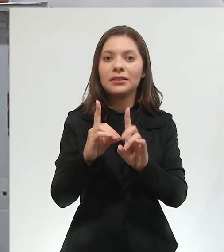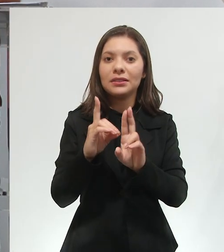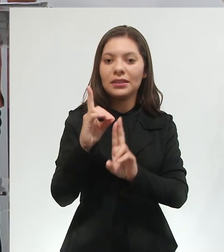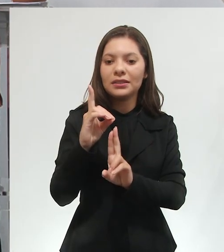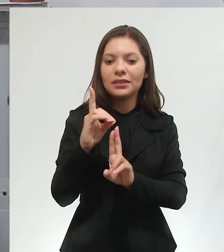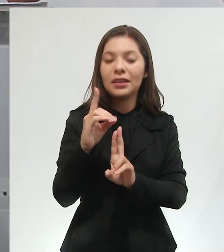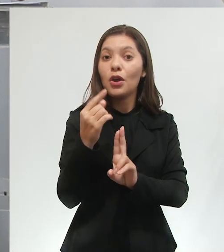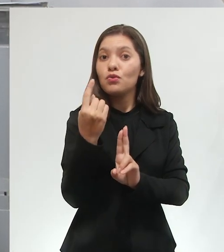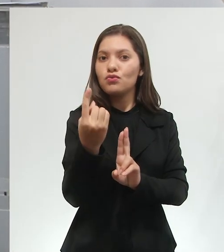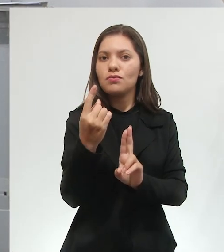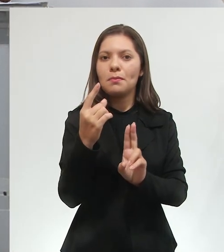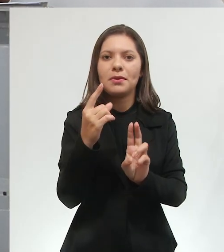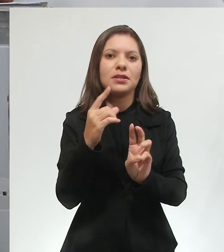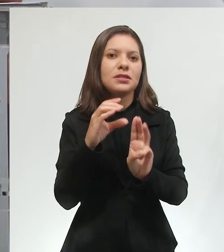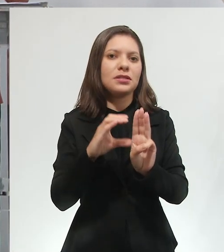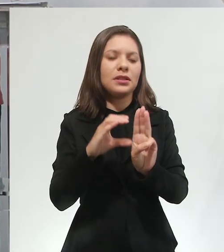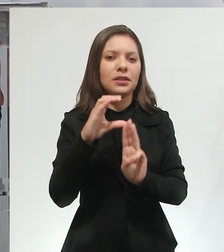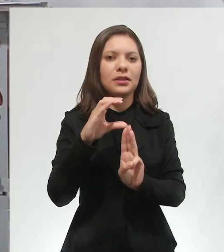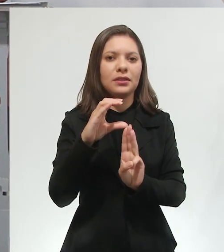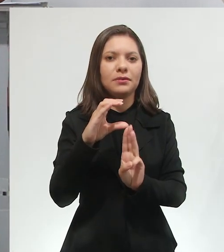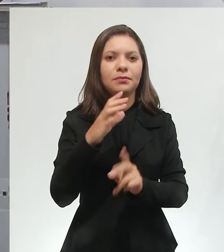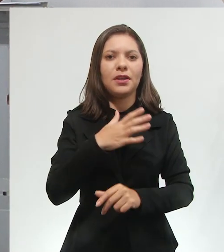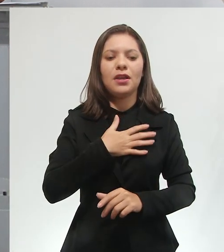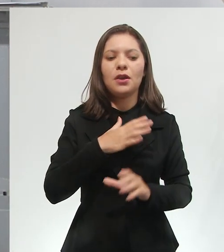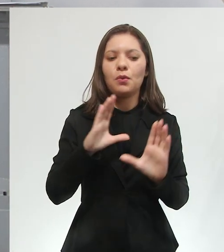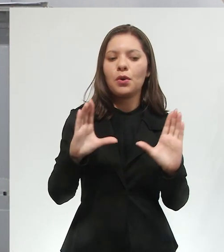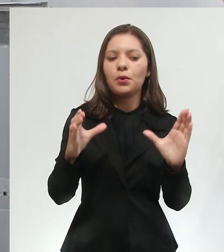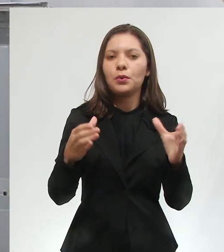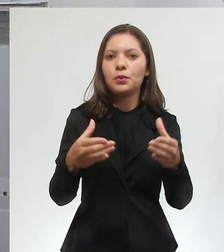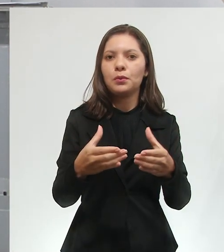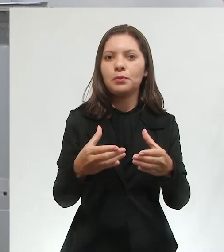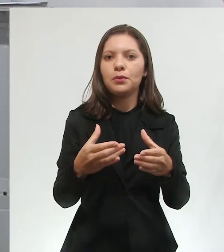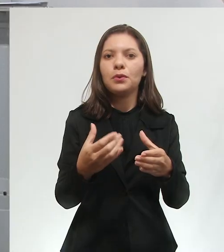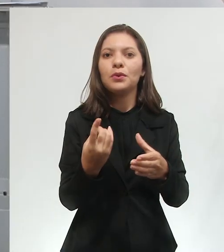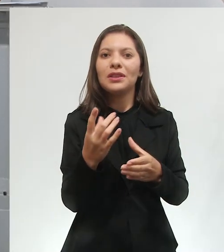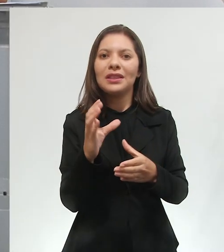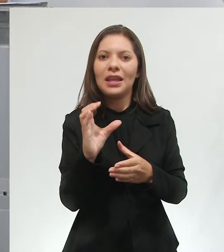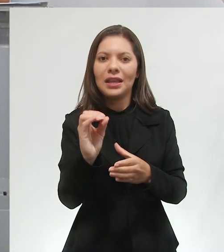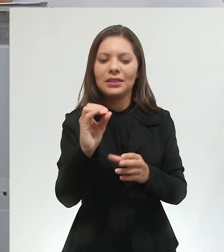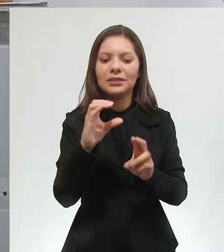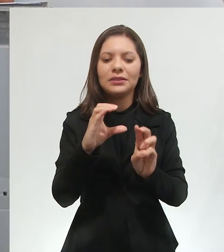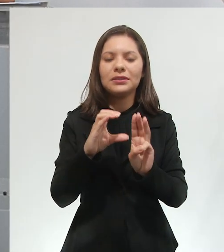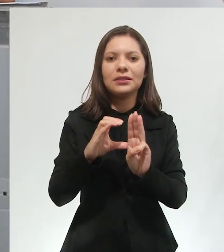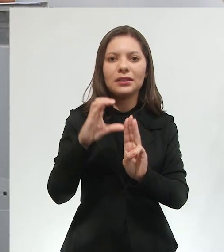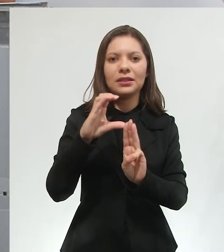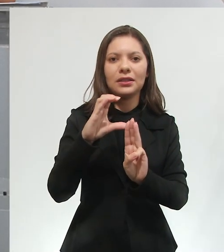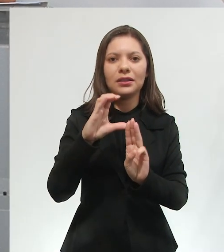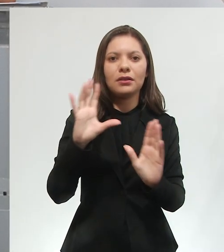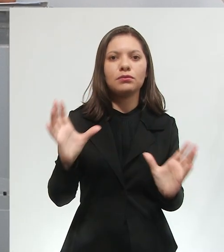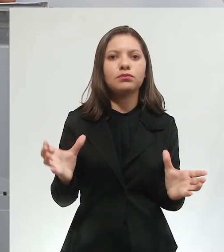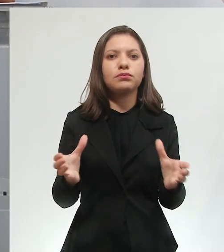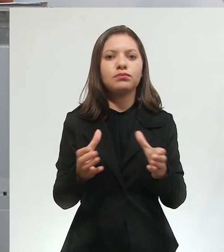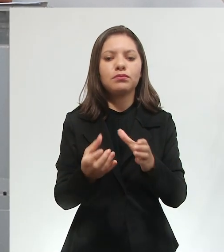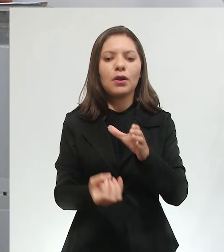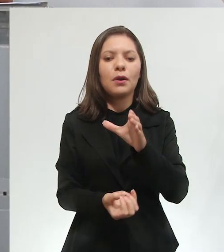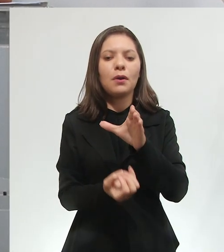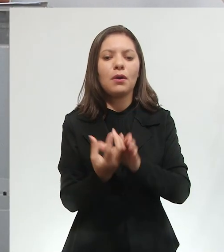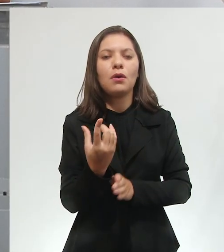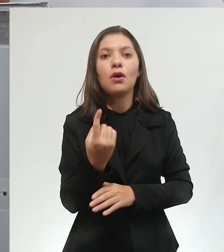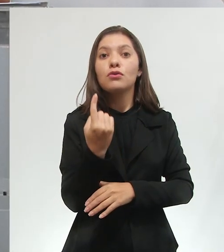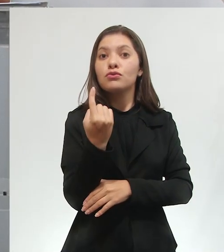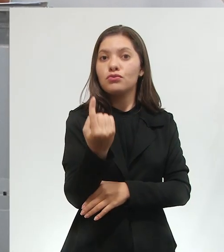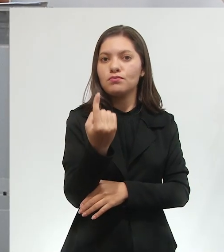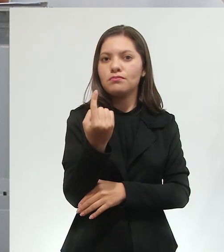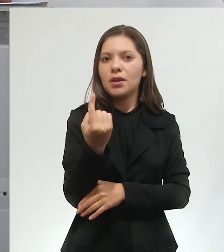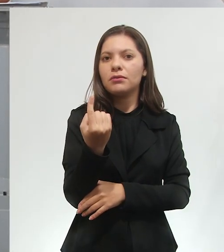centena. Se eu agrupo 10 centenas, eu formo uma unidade de milhar. Então,